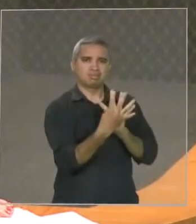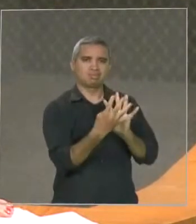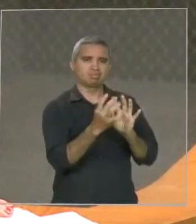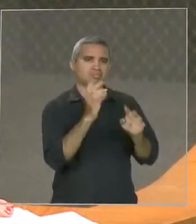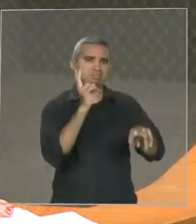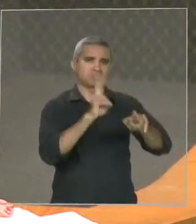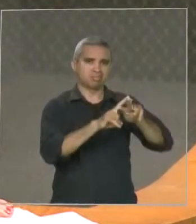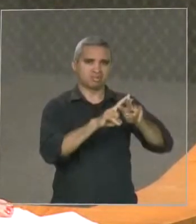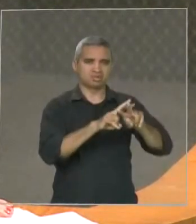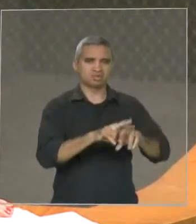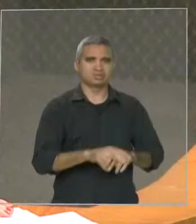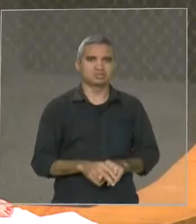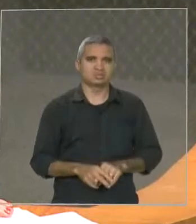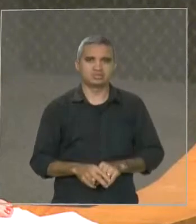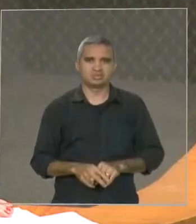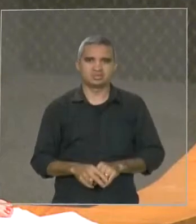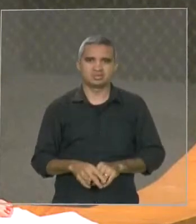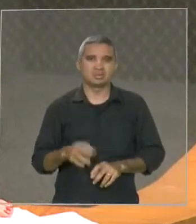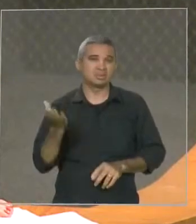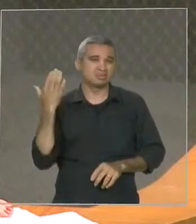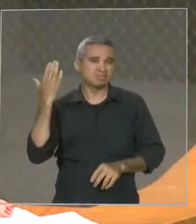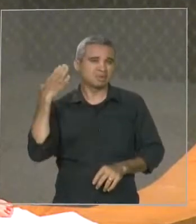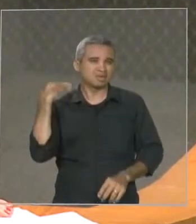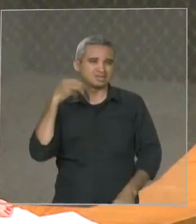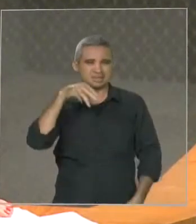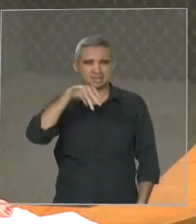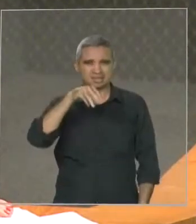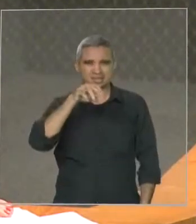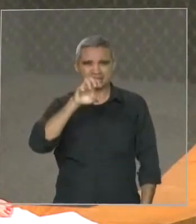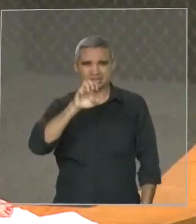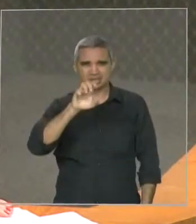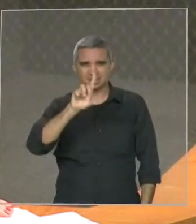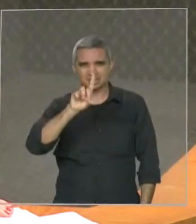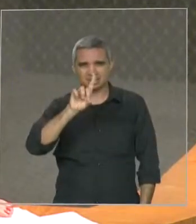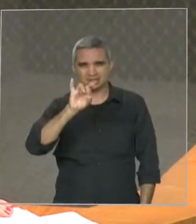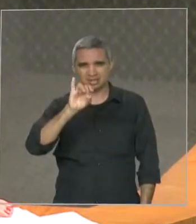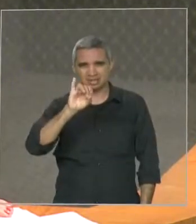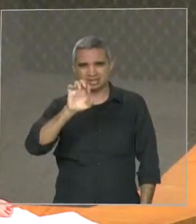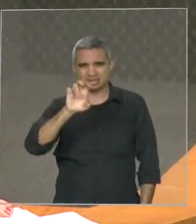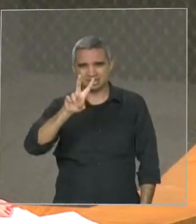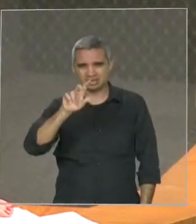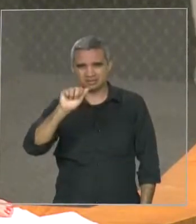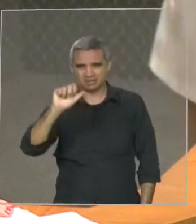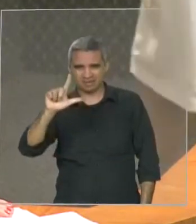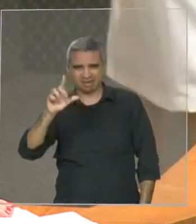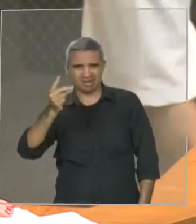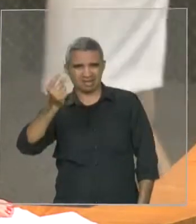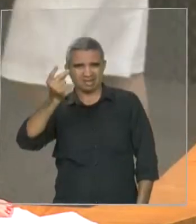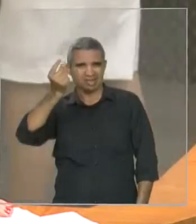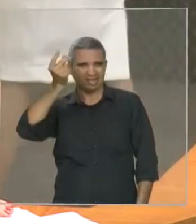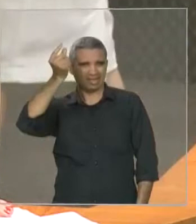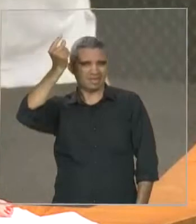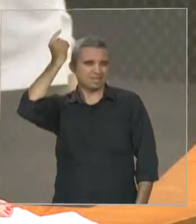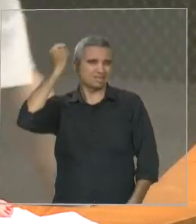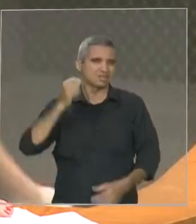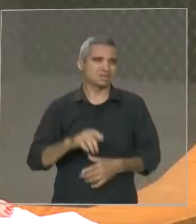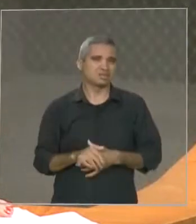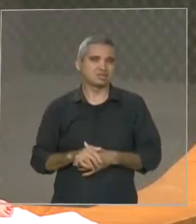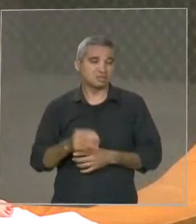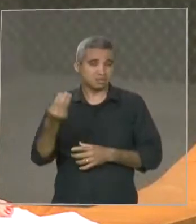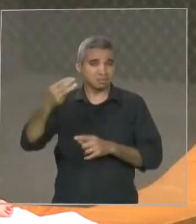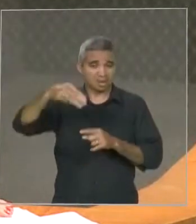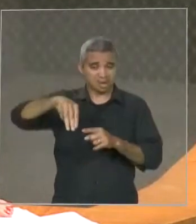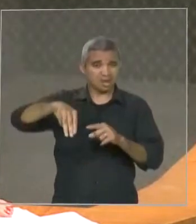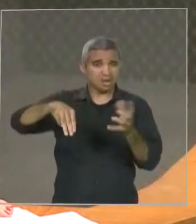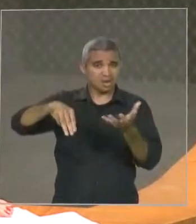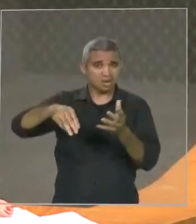que ele reviveu agora. O Maranhão agora virou isso. O Maranhão virou uma terra de ninguém. E